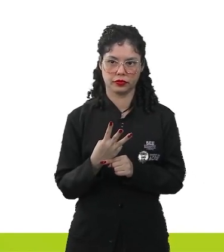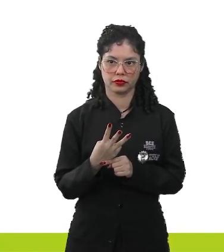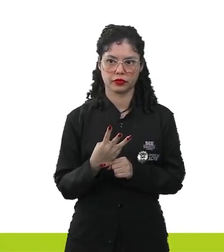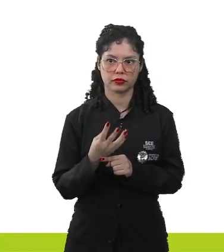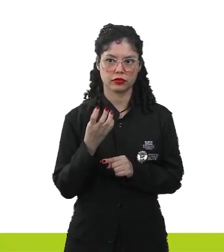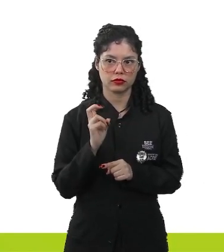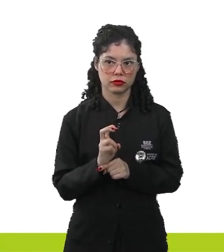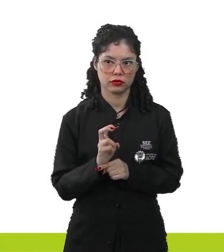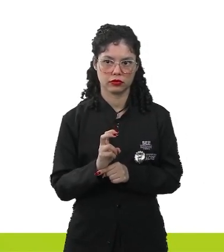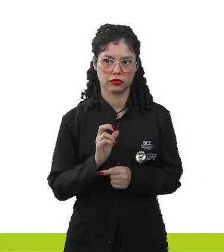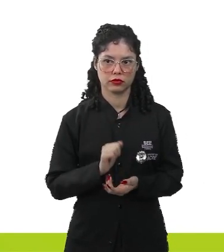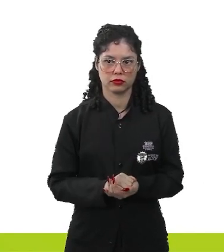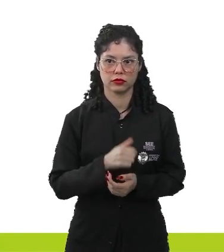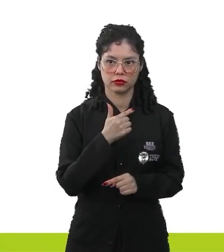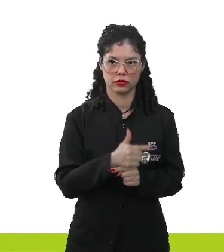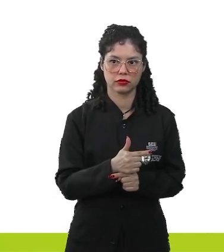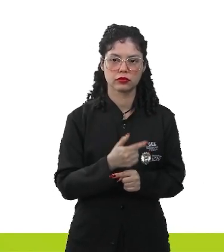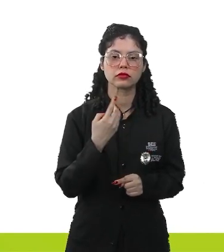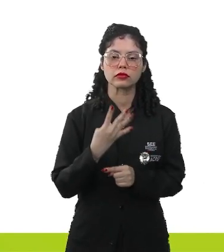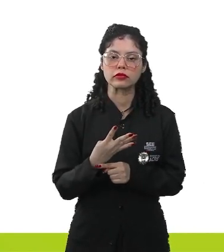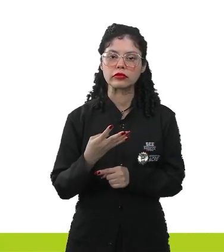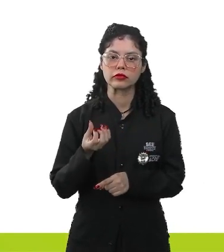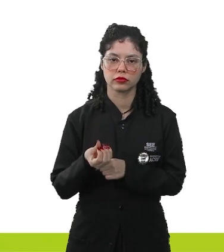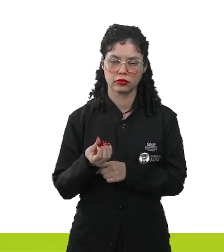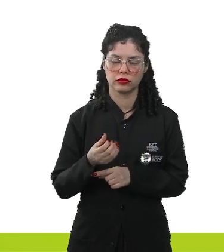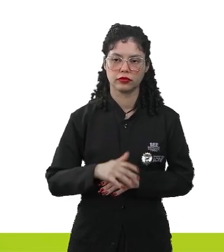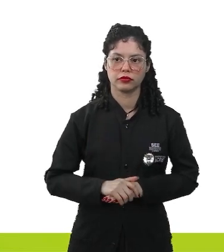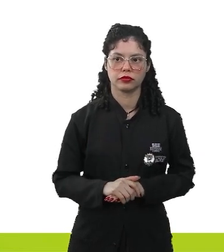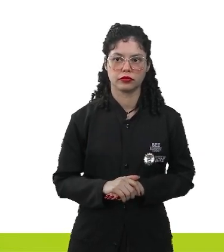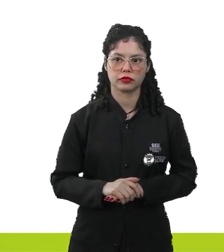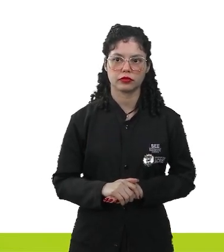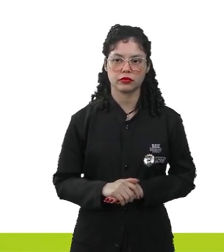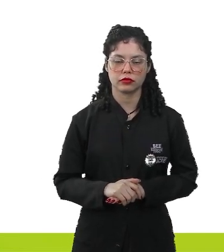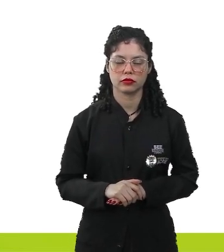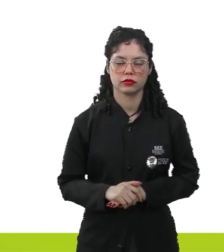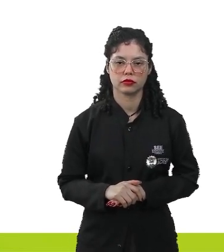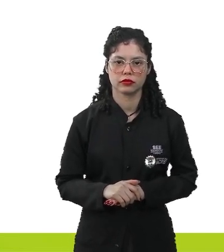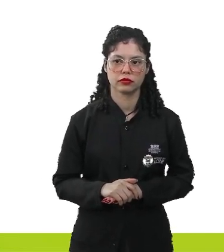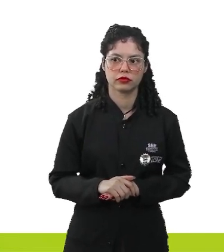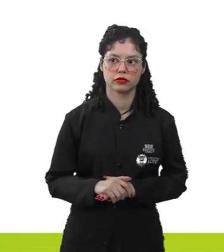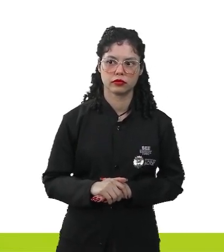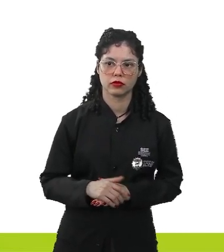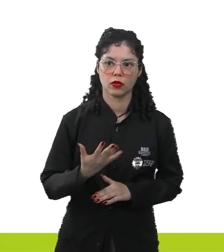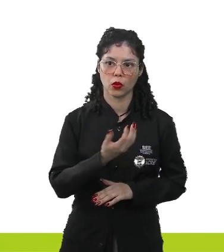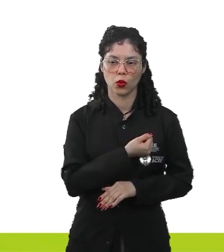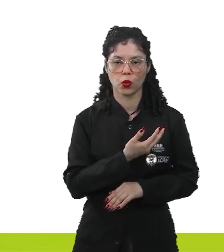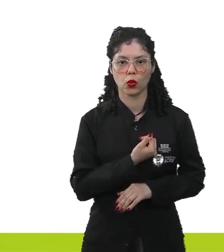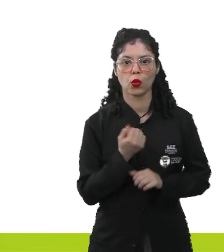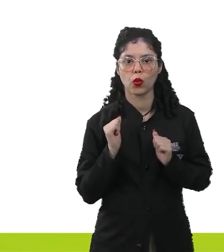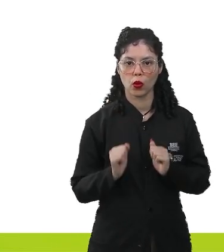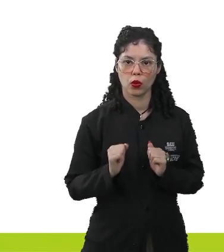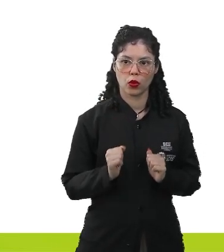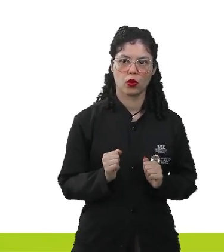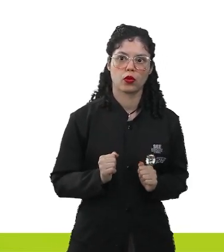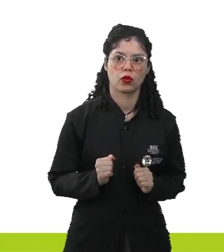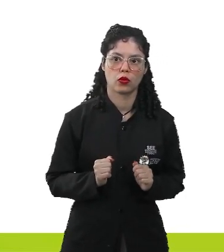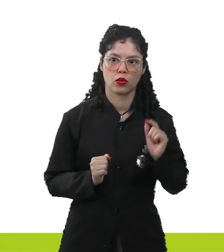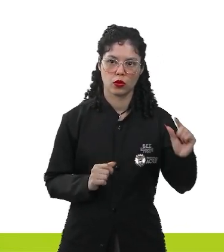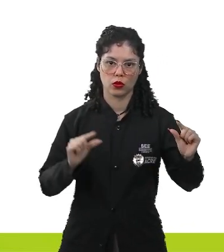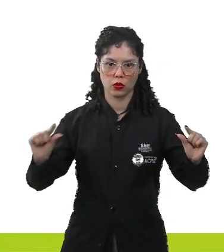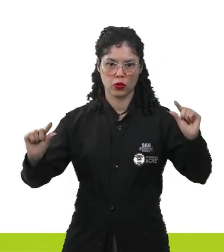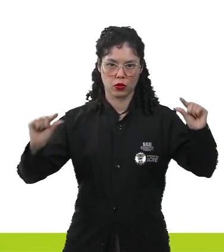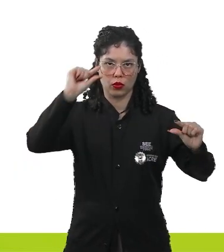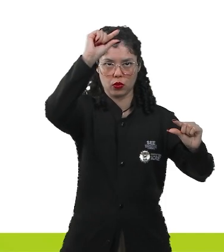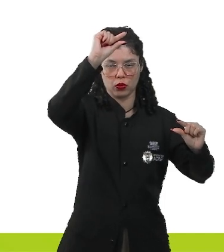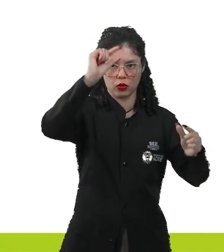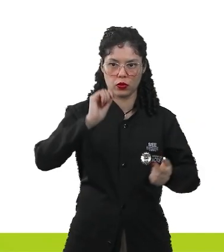e 5, 2, 4 e 6. Então, os números que podem ficar nos vértices